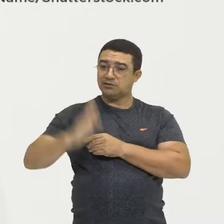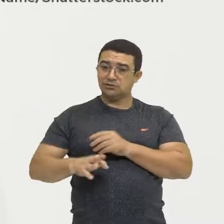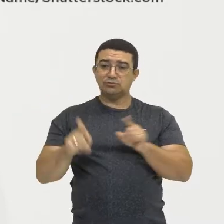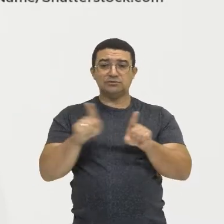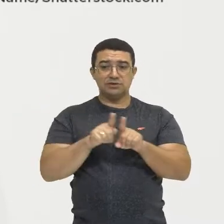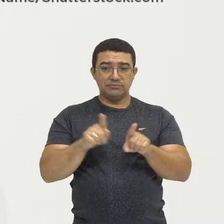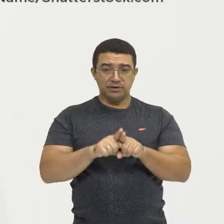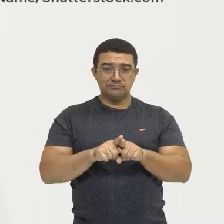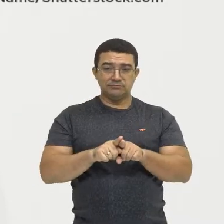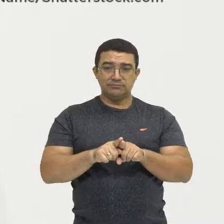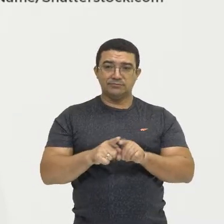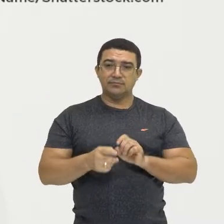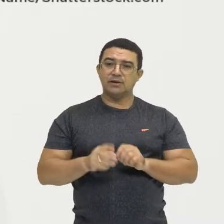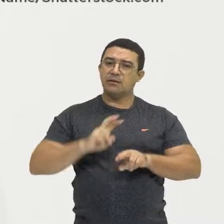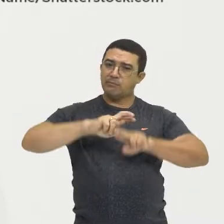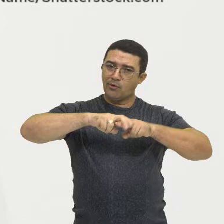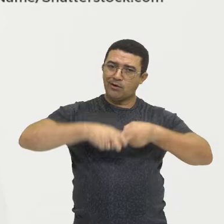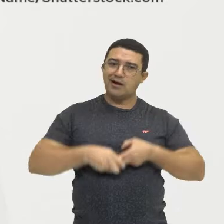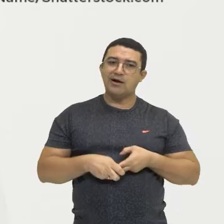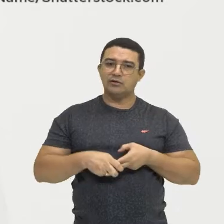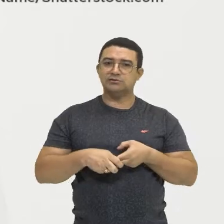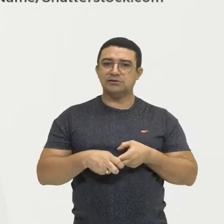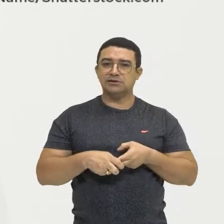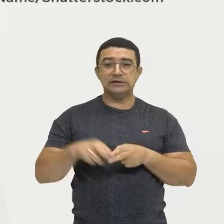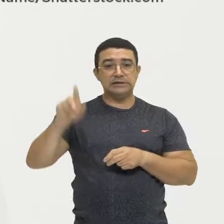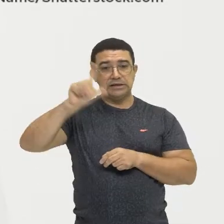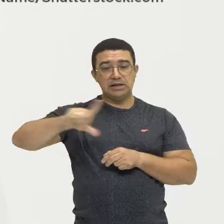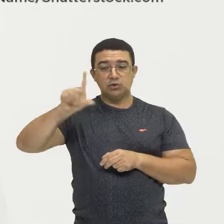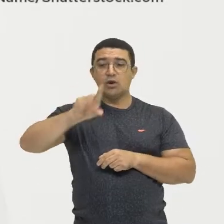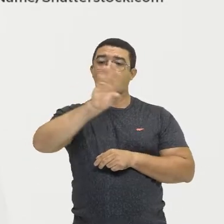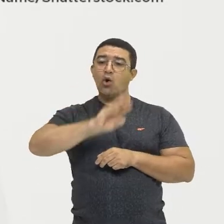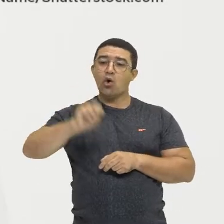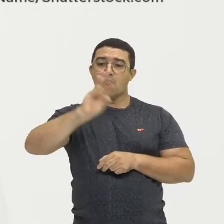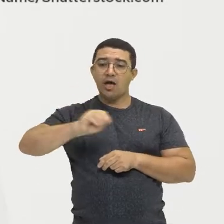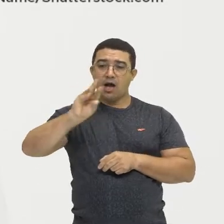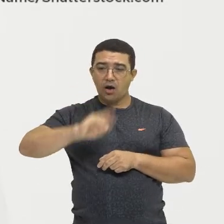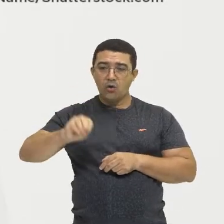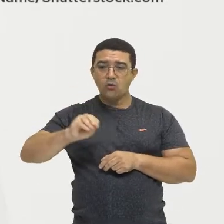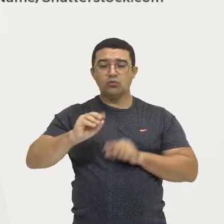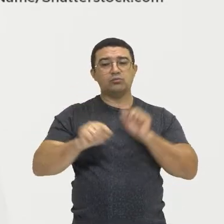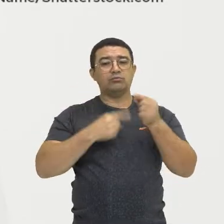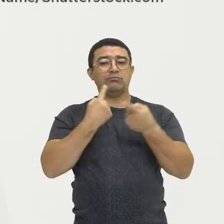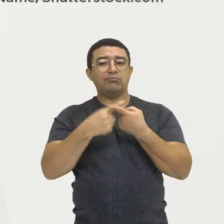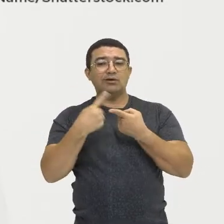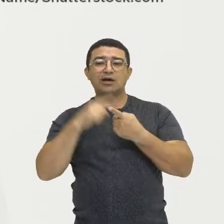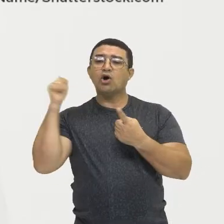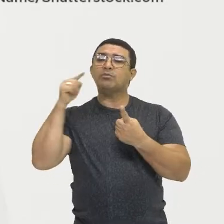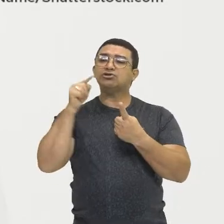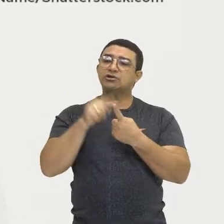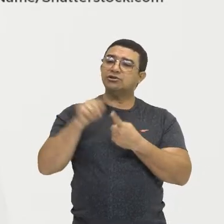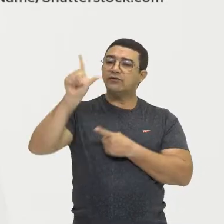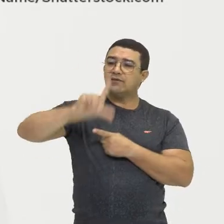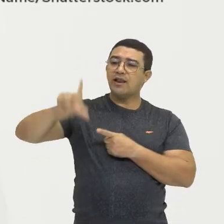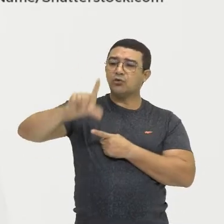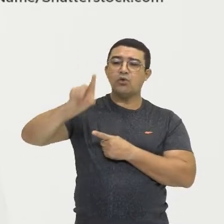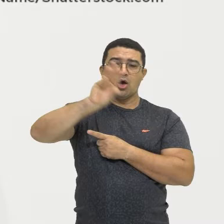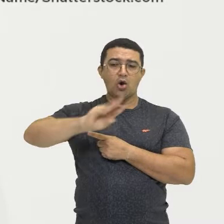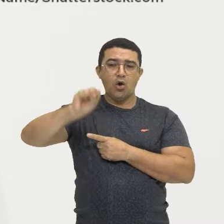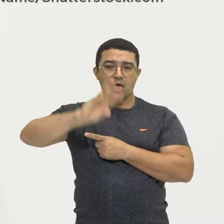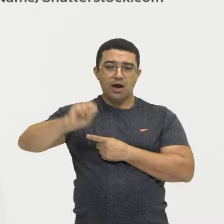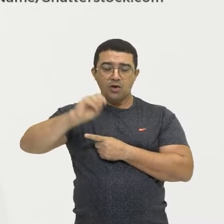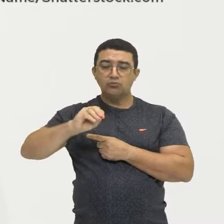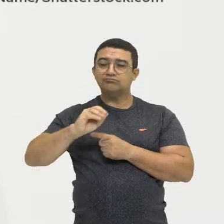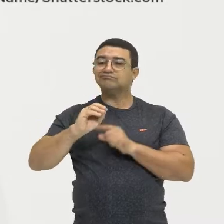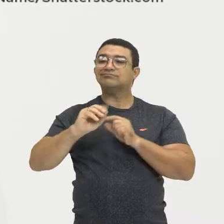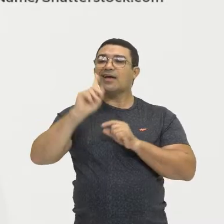aí, tá bom? Então, essa literatura oral, que era para quê? Qual era o objetivo dessa literatura oral?